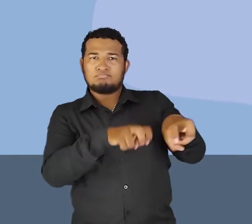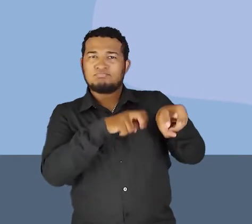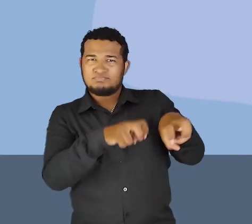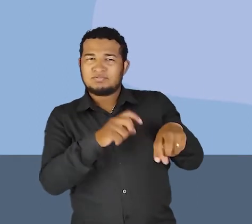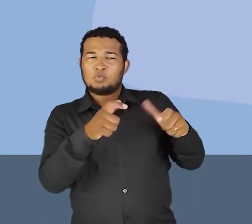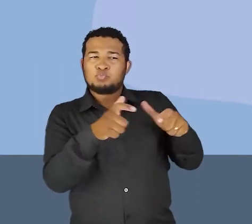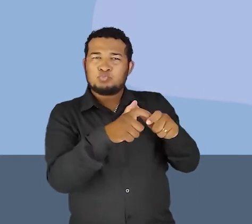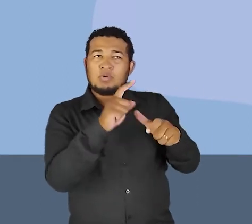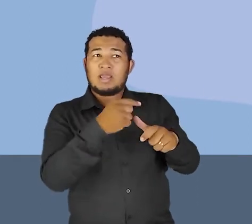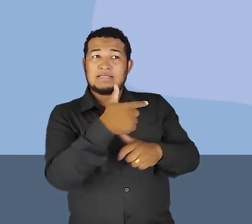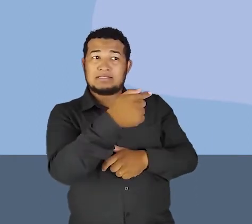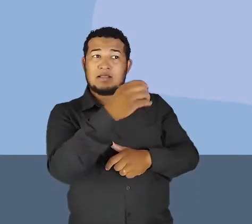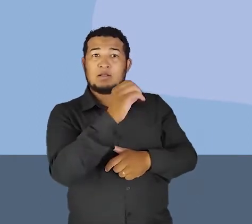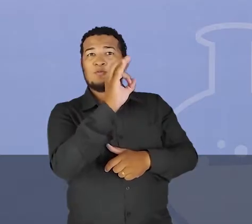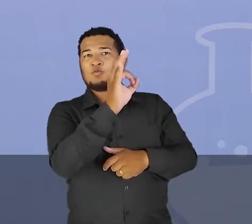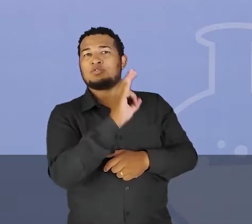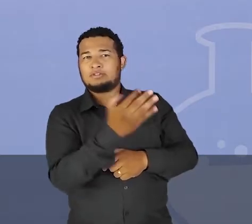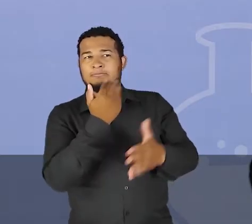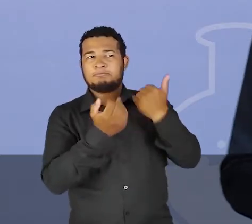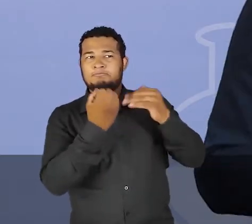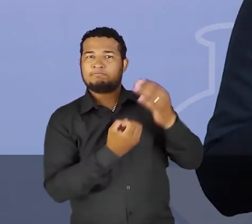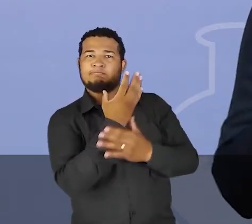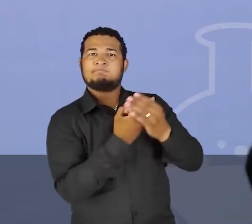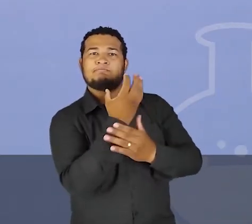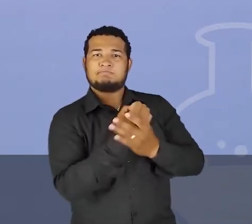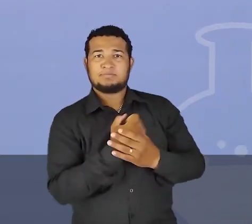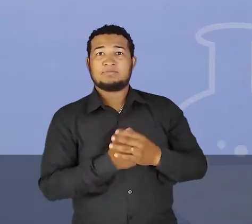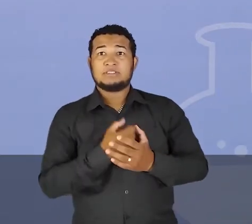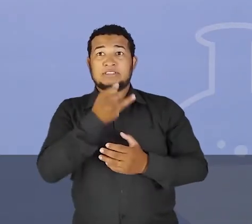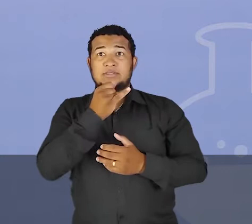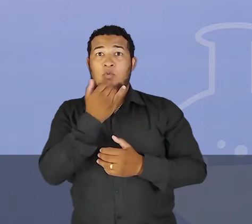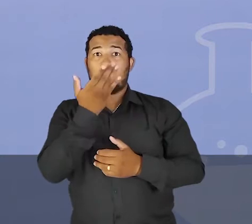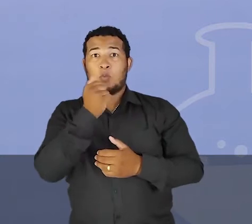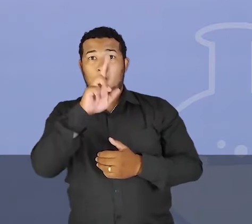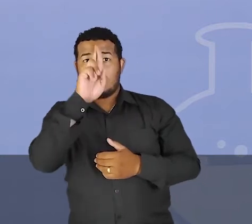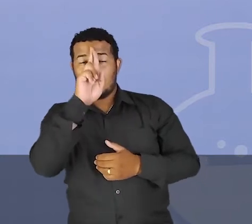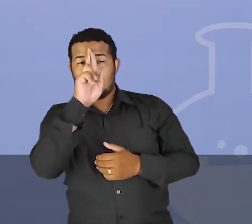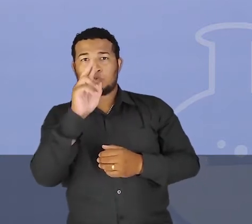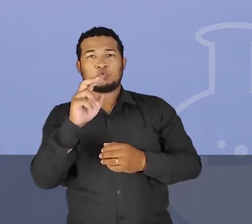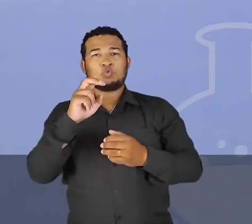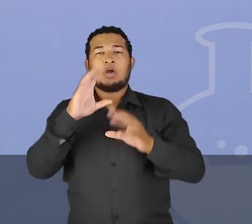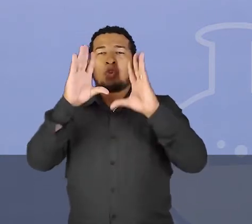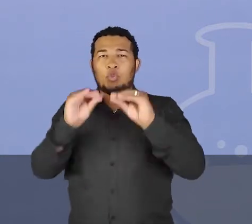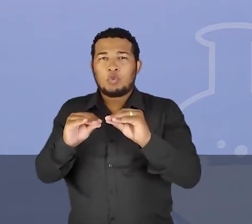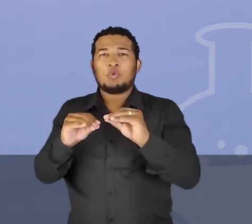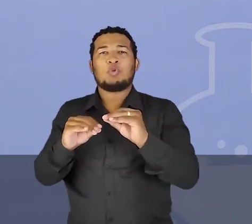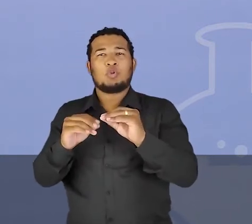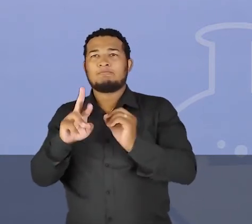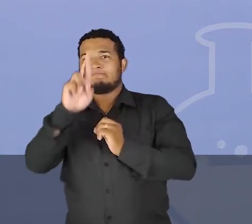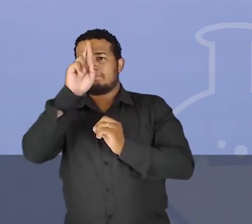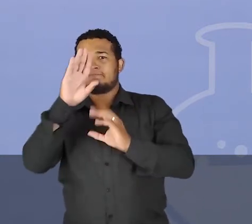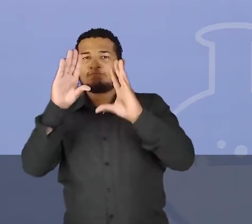70% da produção de alimento. Vem comigo, pessoal. Então, aí, ó, o almoço, seu jantar, o café da manhã, boa parte